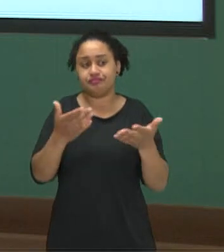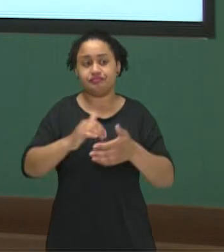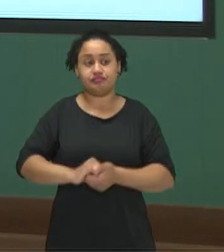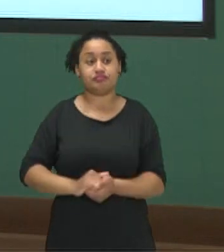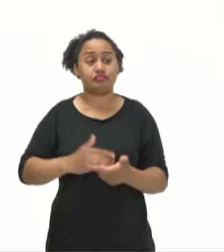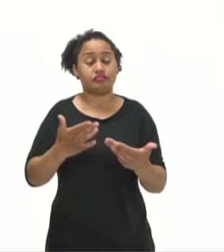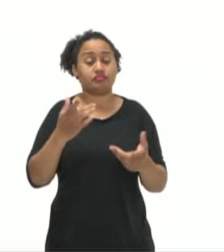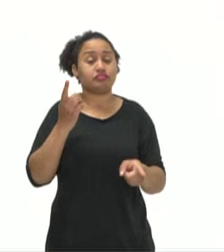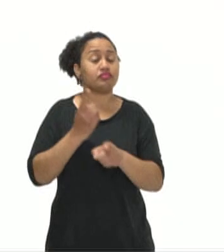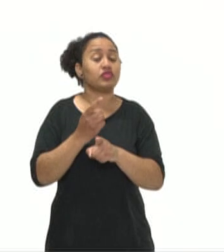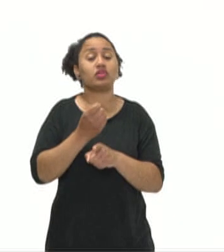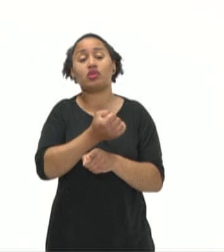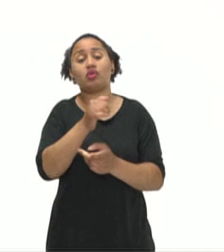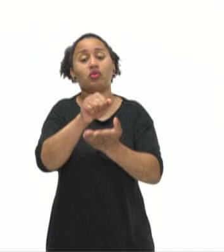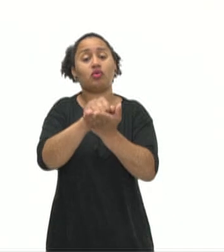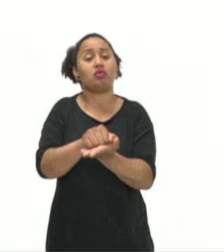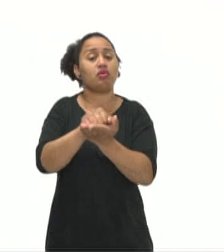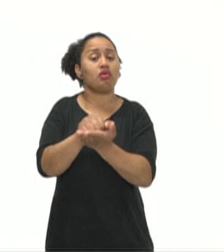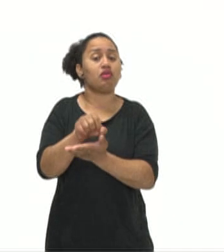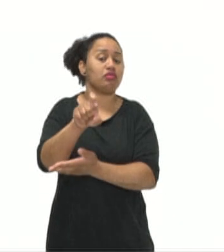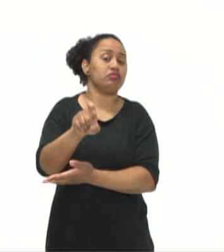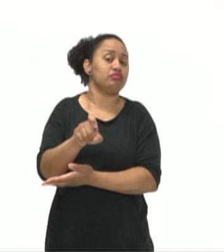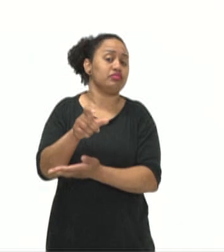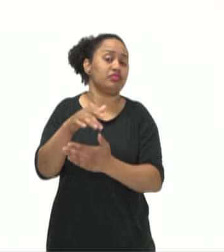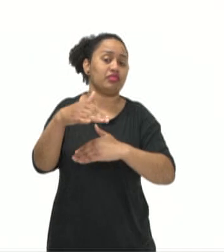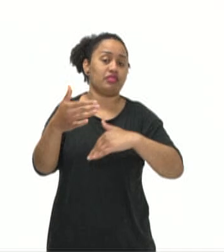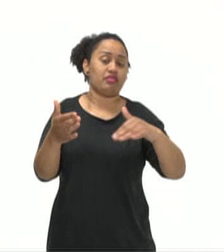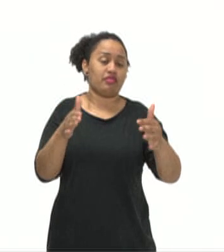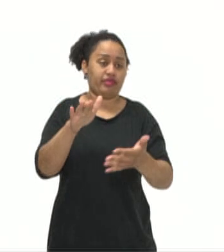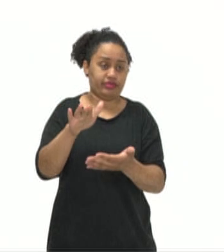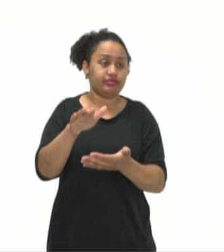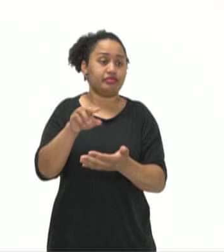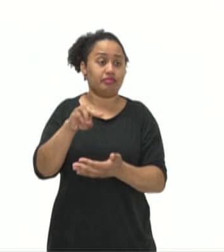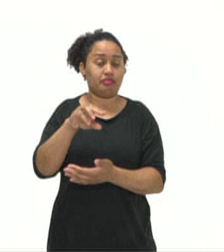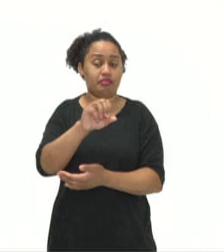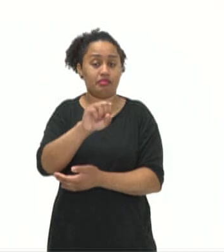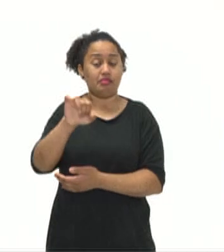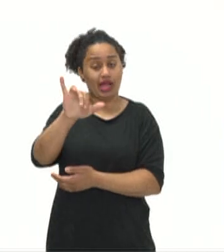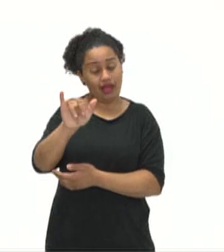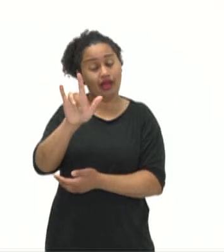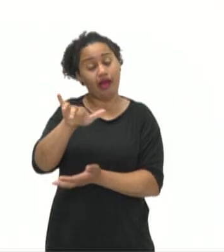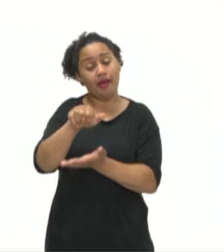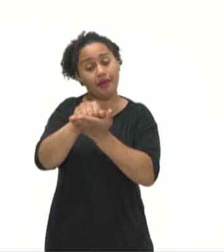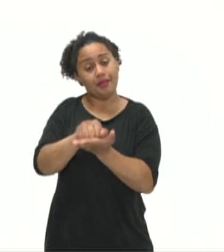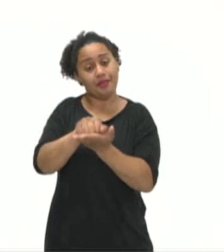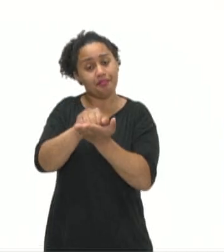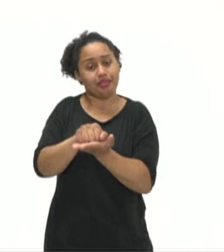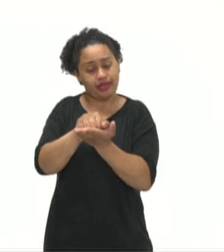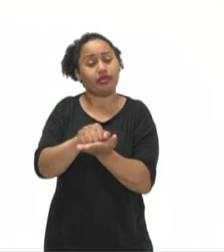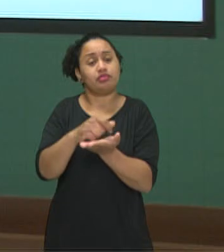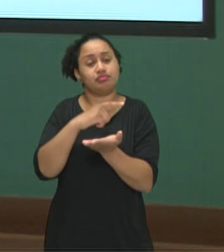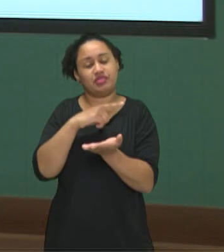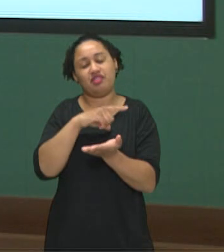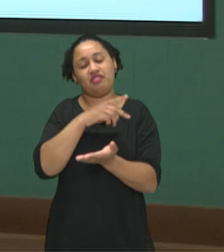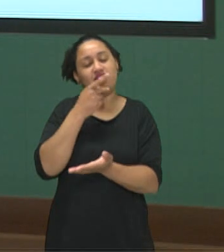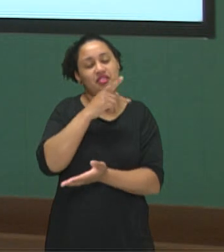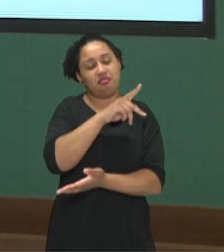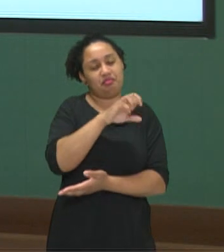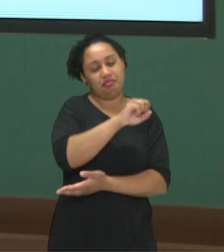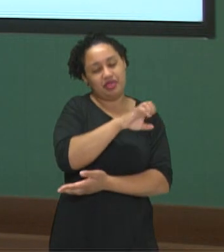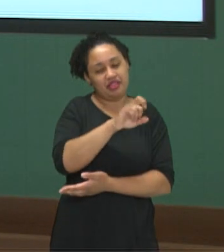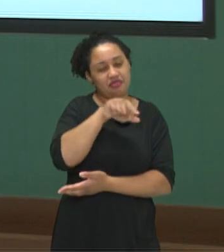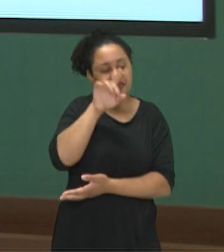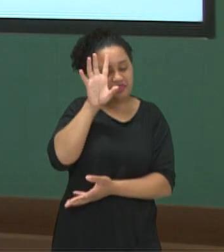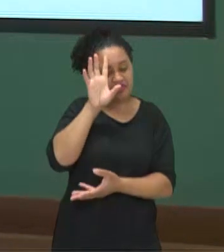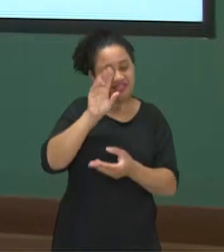a massa da caixa, tá? Massa é o peso que a gente dá um nomezinho ali de peso para você entender